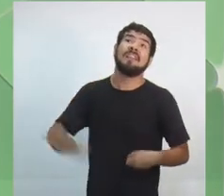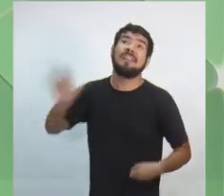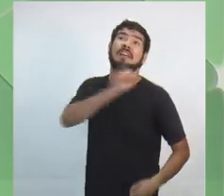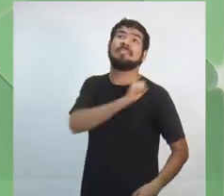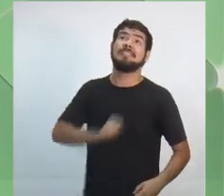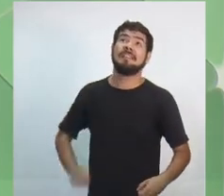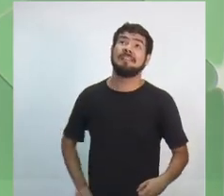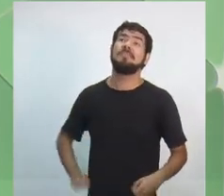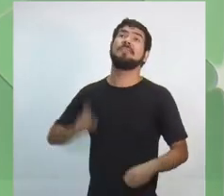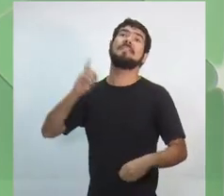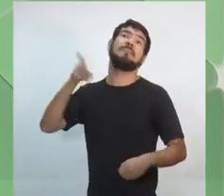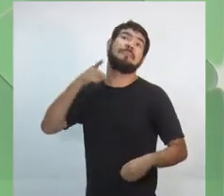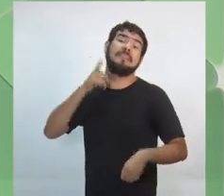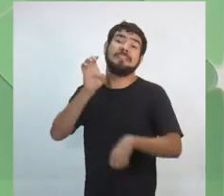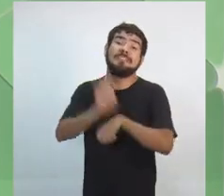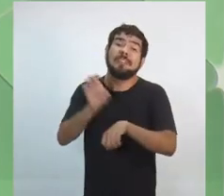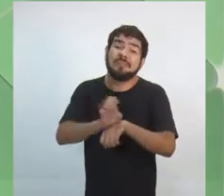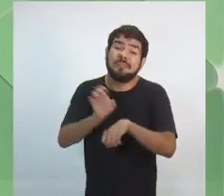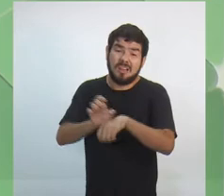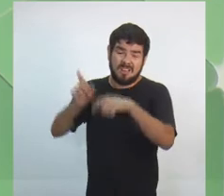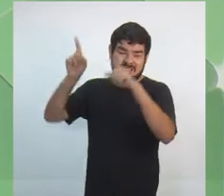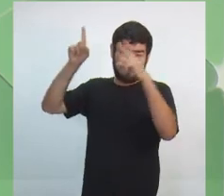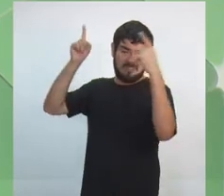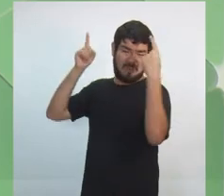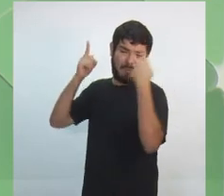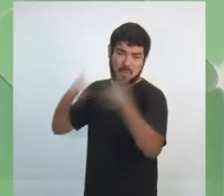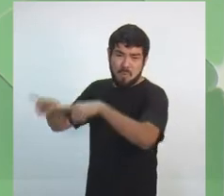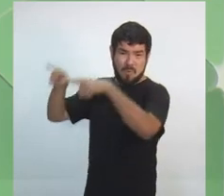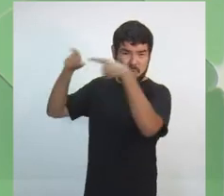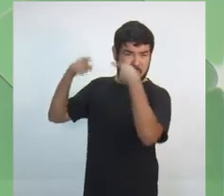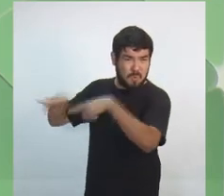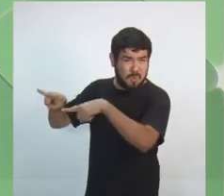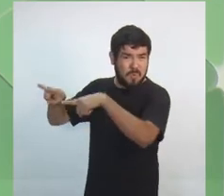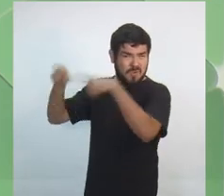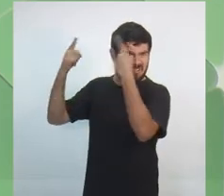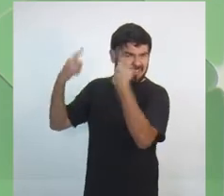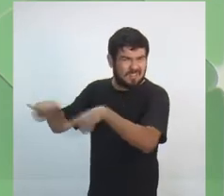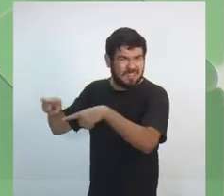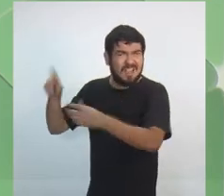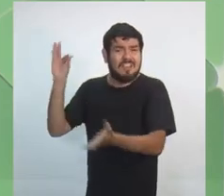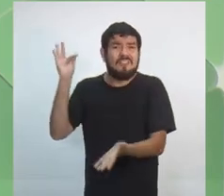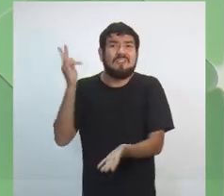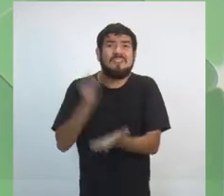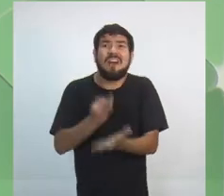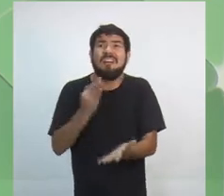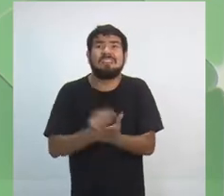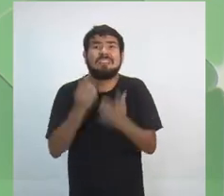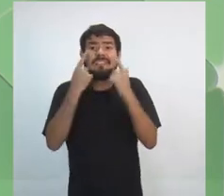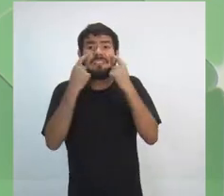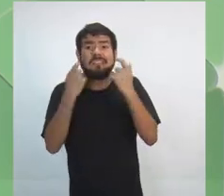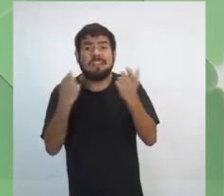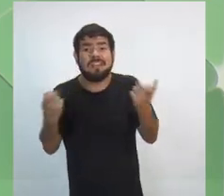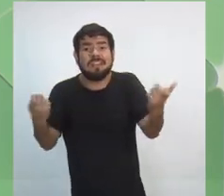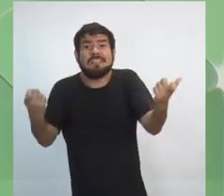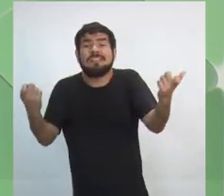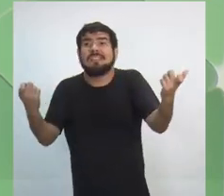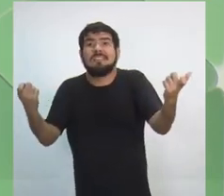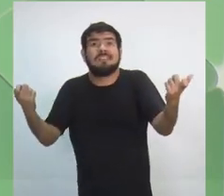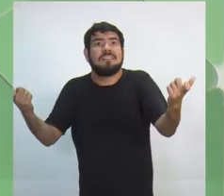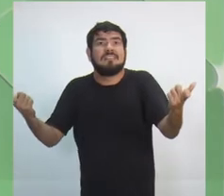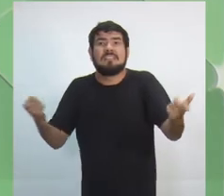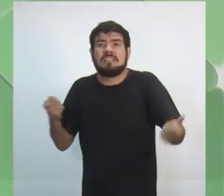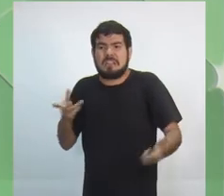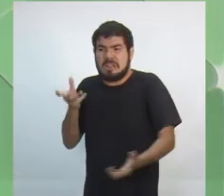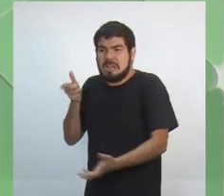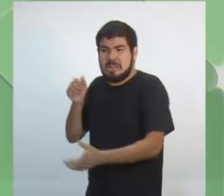nossos estaduais para que combatam essas faltas de políticas públicas ou essa falta de interesse do gestor público em querer só